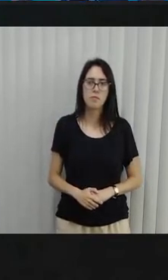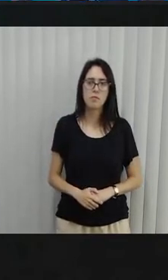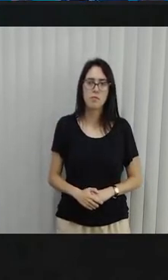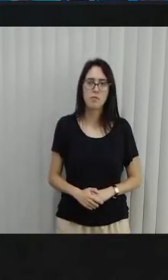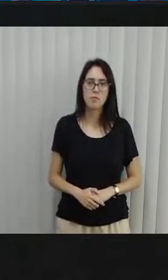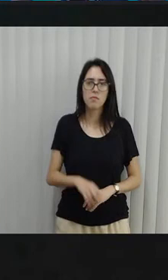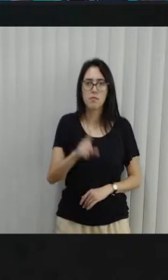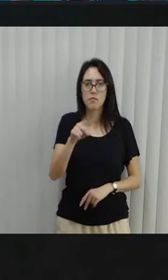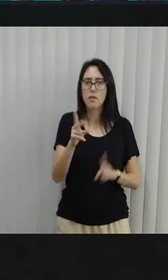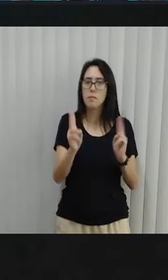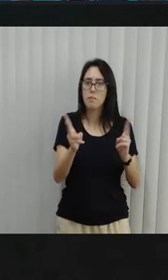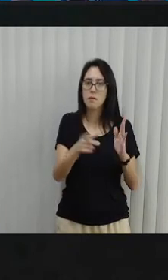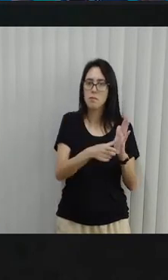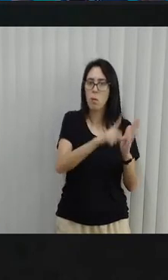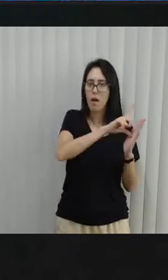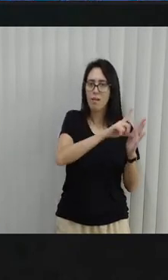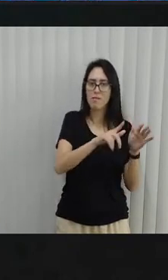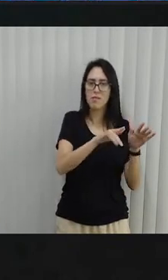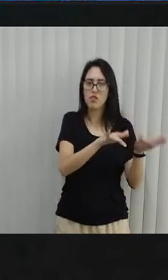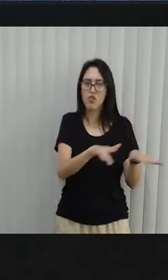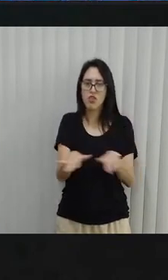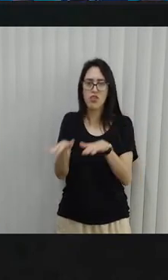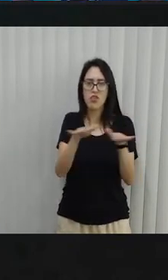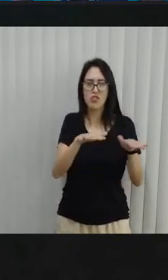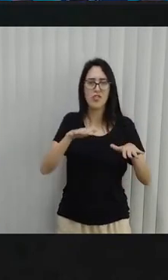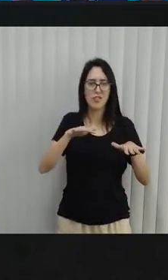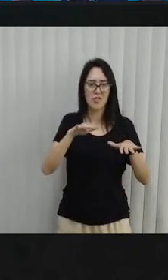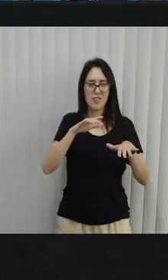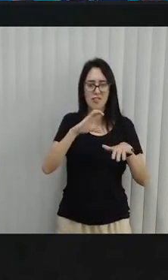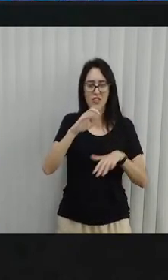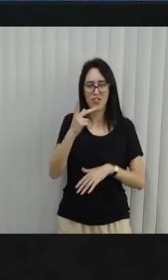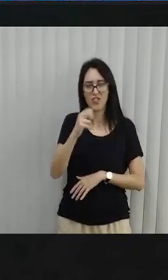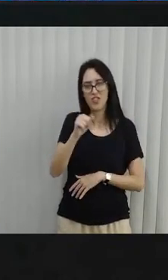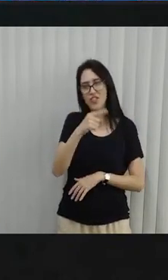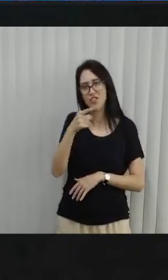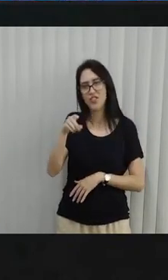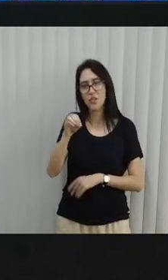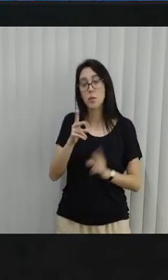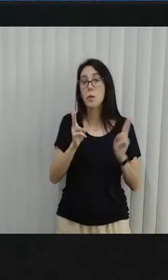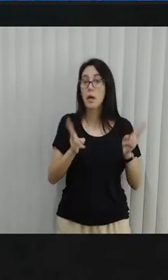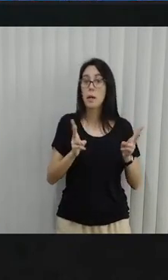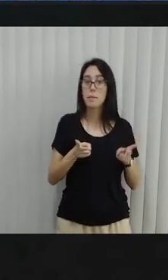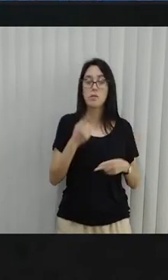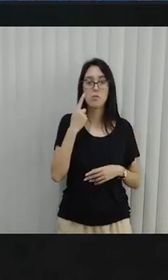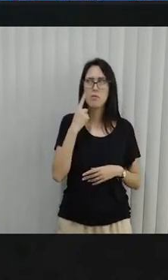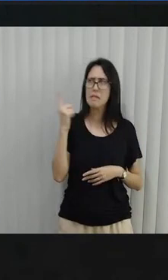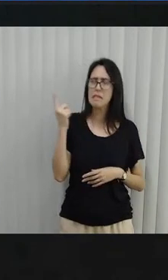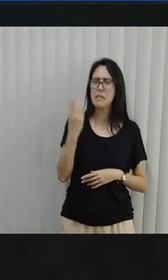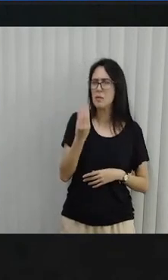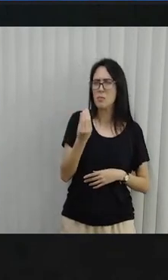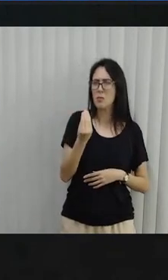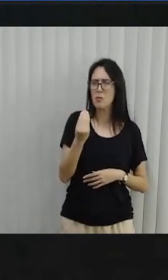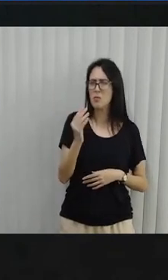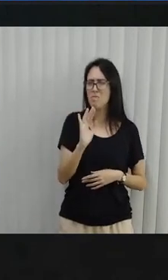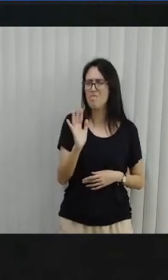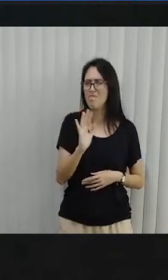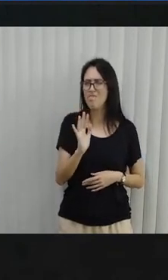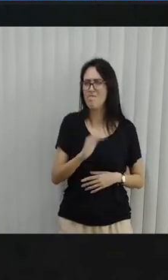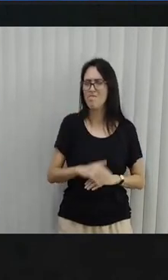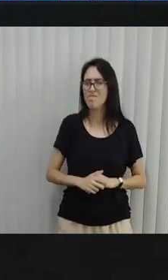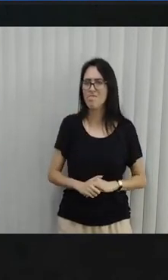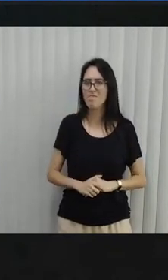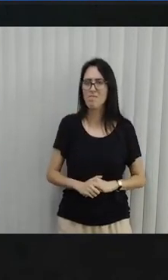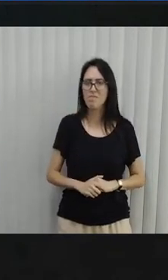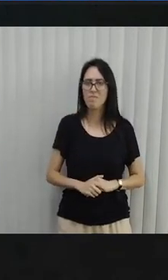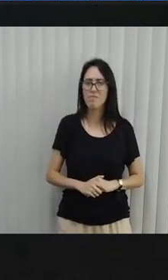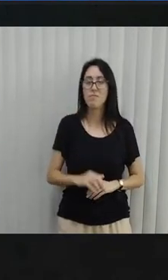mesma coordenada que você fez no chão lá, né? Isso, isso. Menos 160. É, só que aí ele foi muito, né? Aqui, ó. Repara que ele até deu um valorzinho